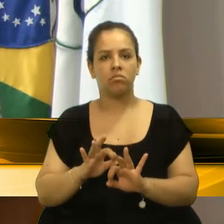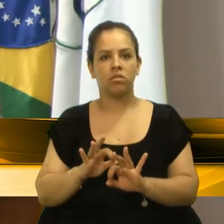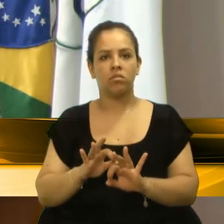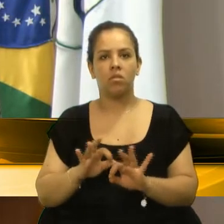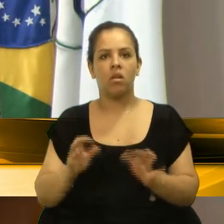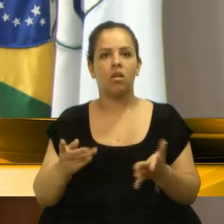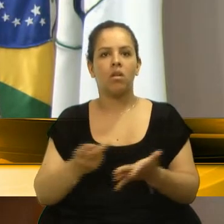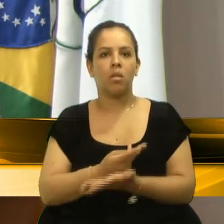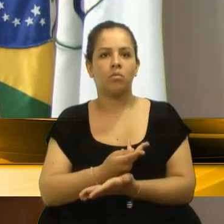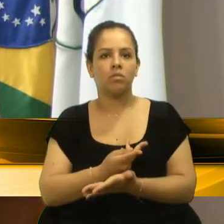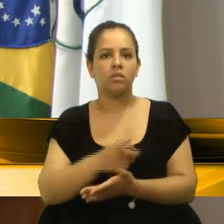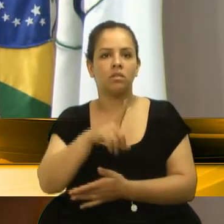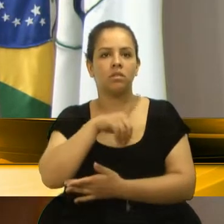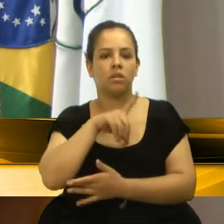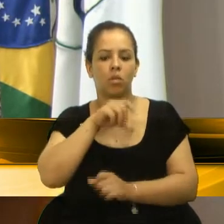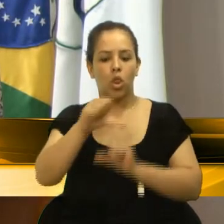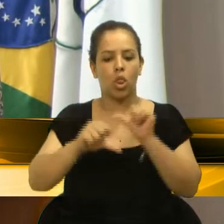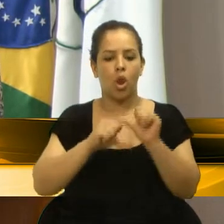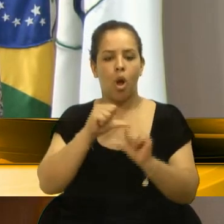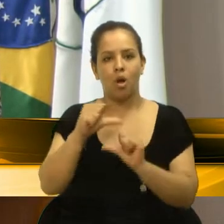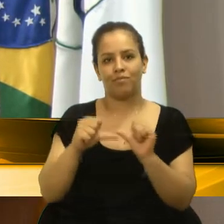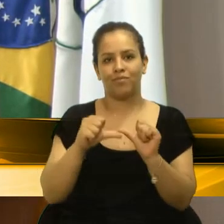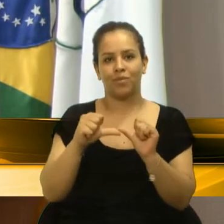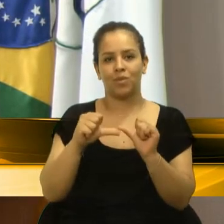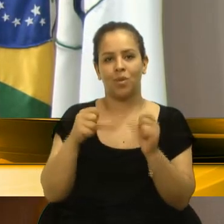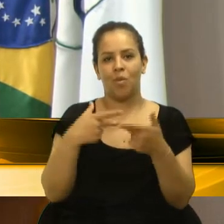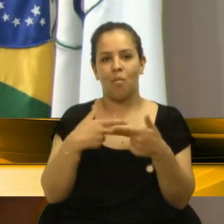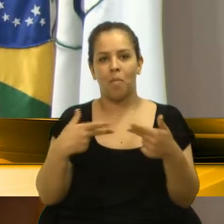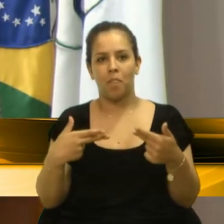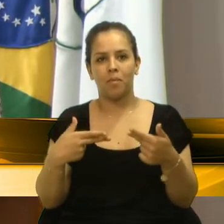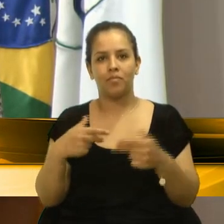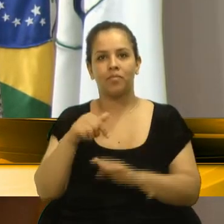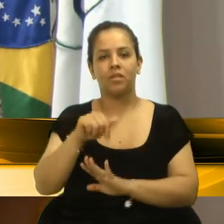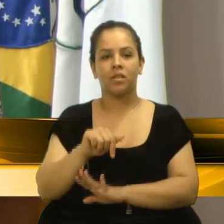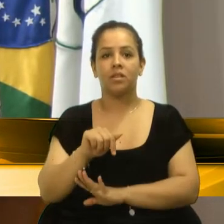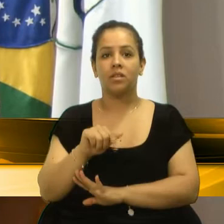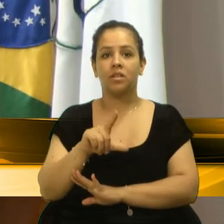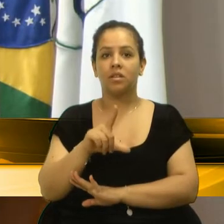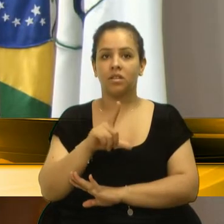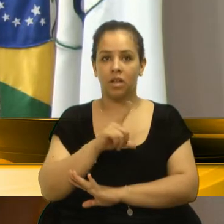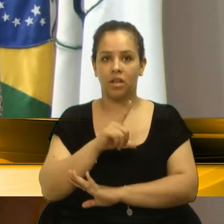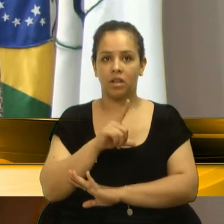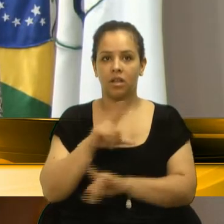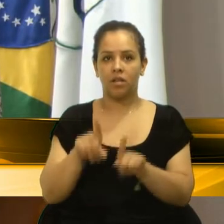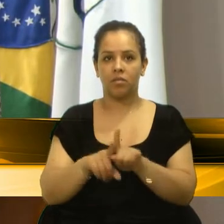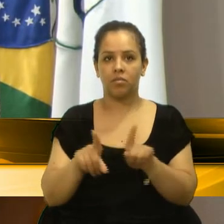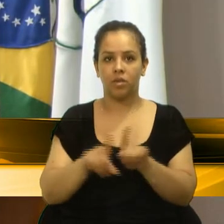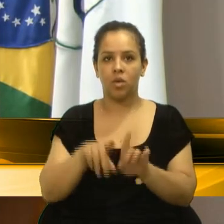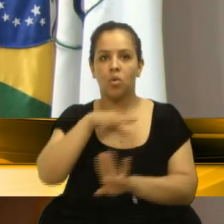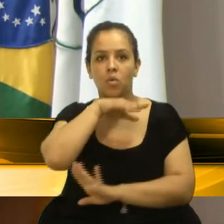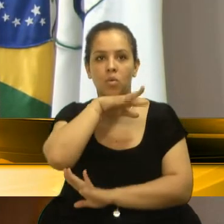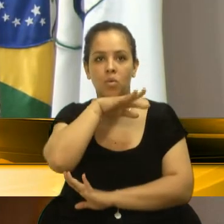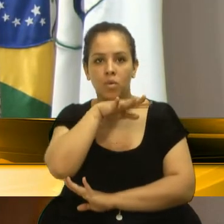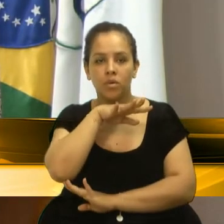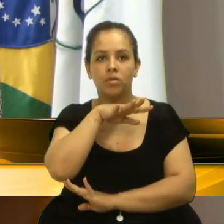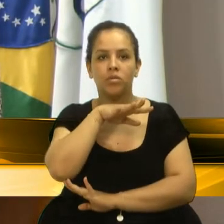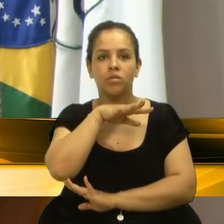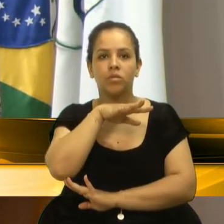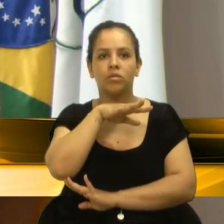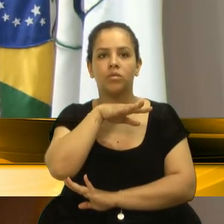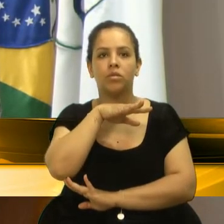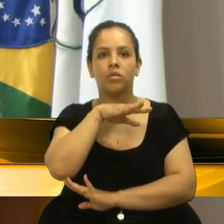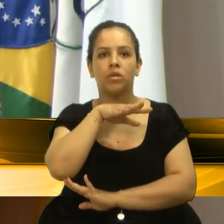para troca de favores. Estes que estigmatizam negativamente o poder